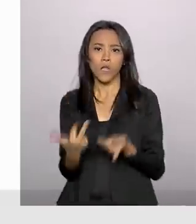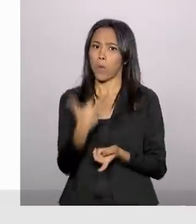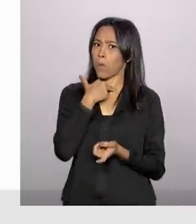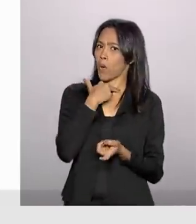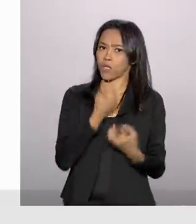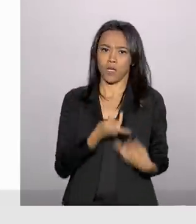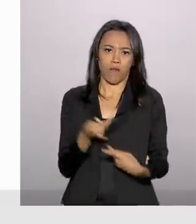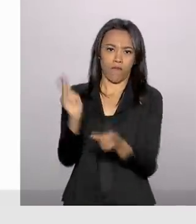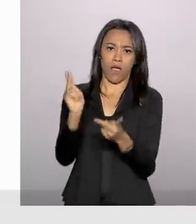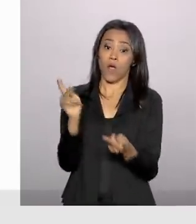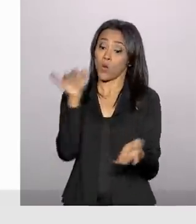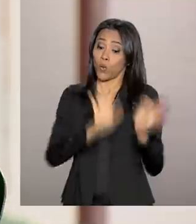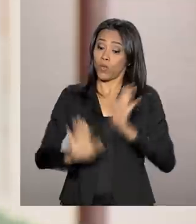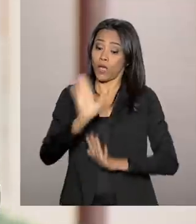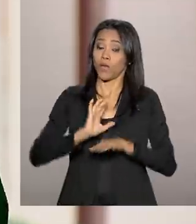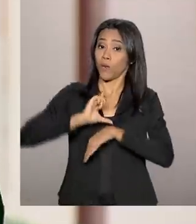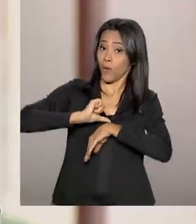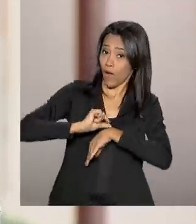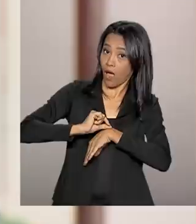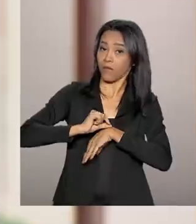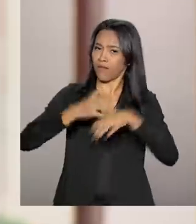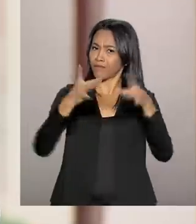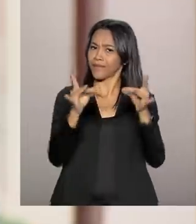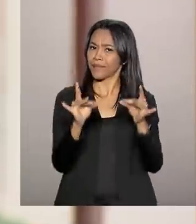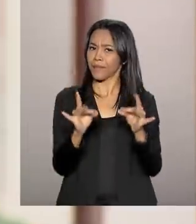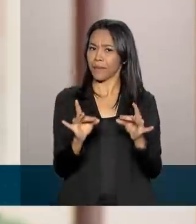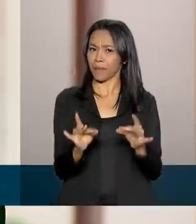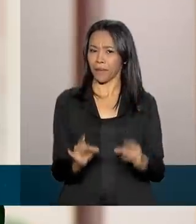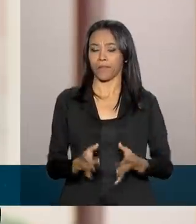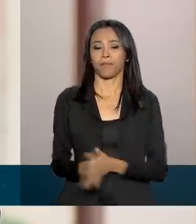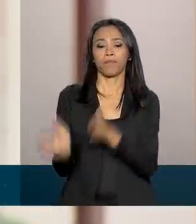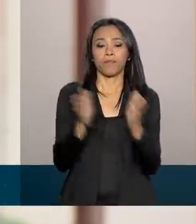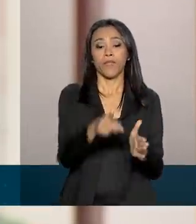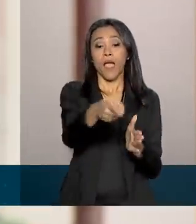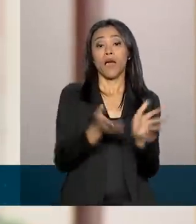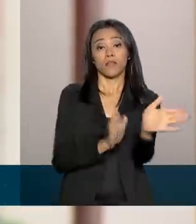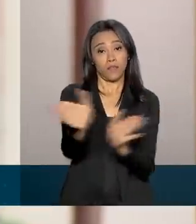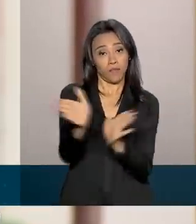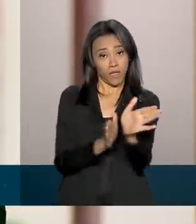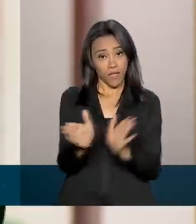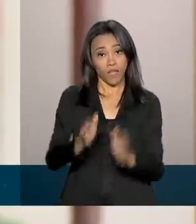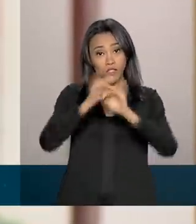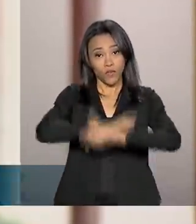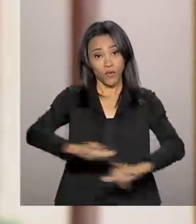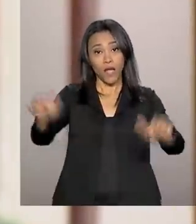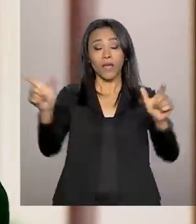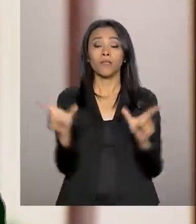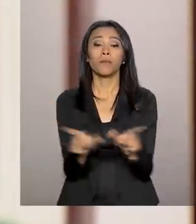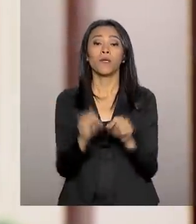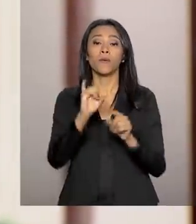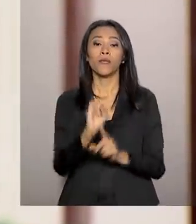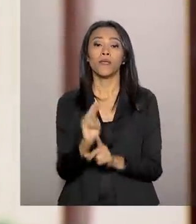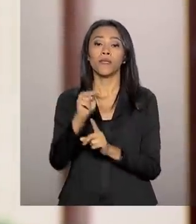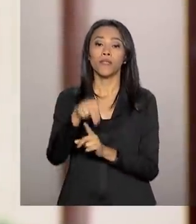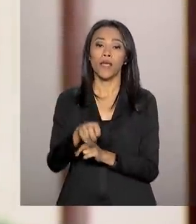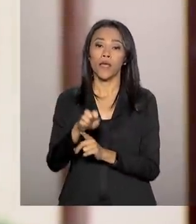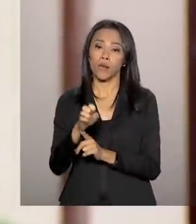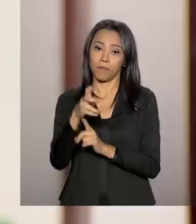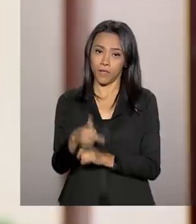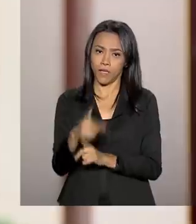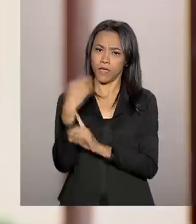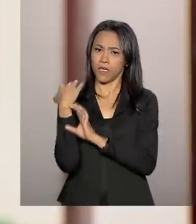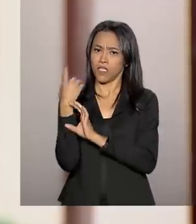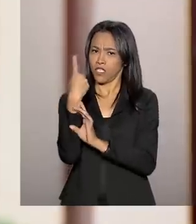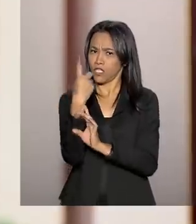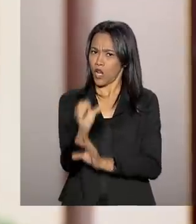pode. Cuidado com o horário. Além das políticas de acessibilidade implantadas pelo Inep nos últimos 19 anos, a